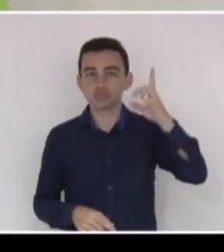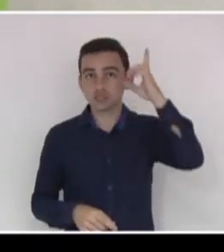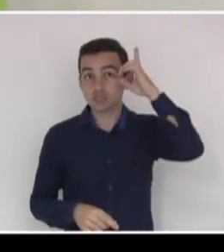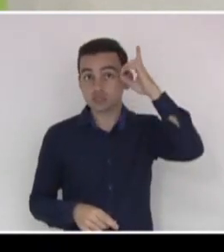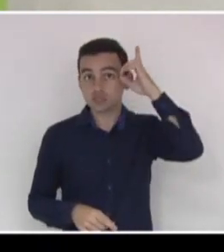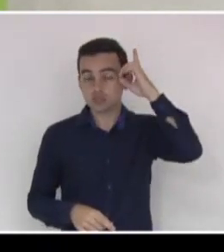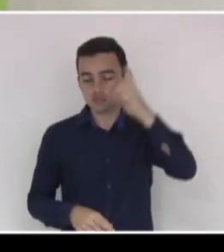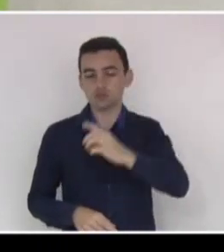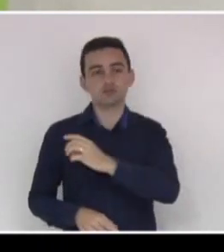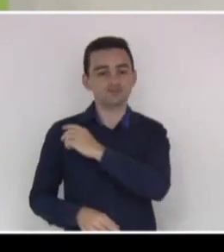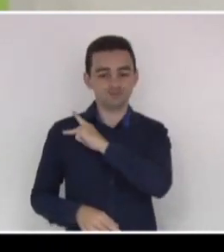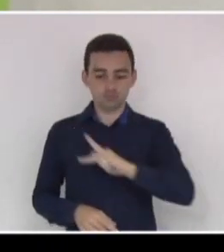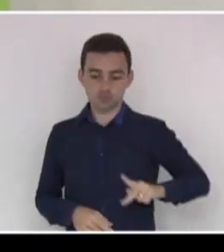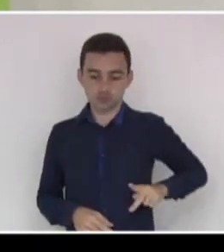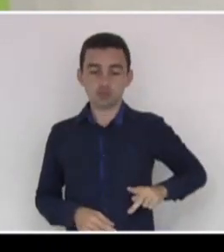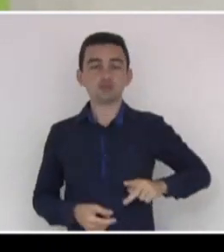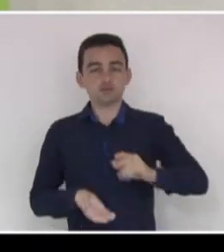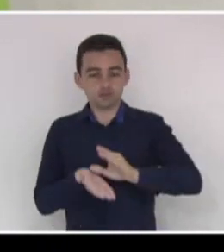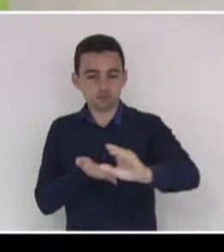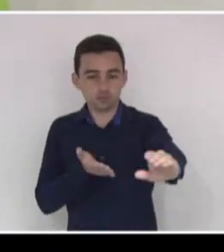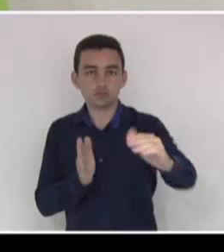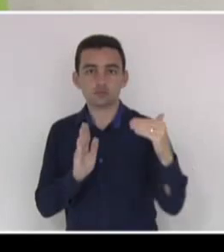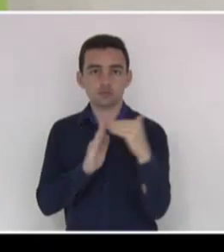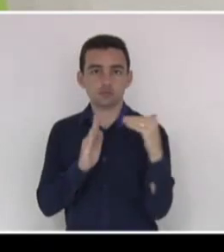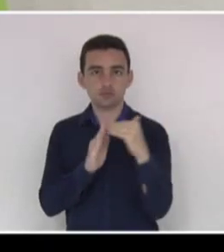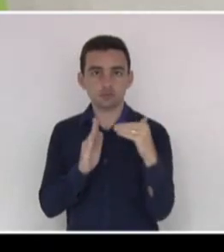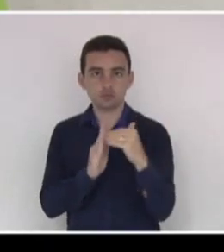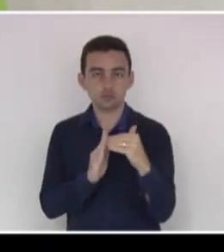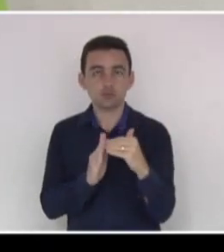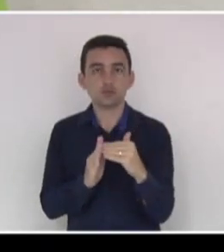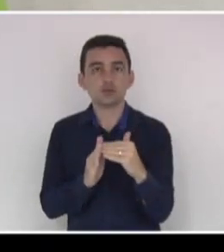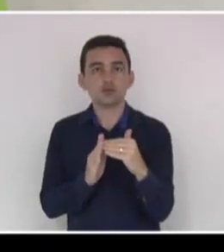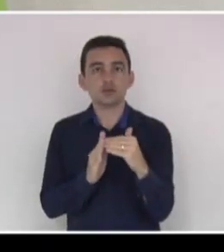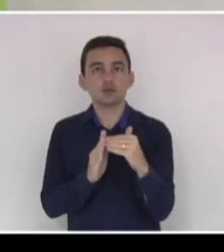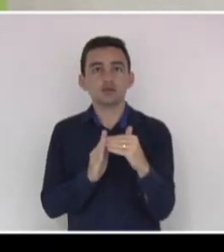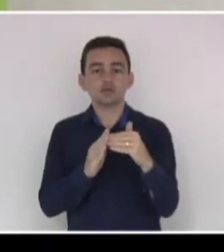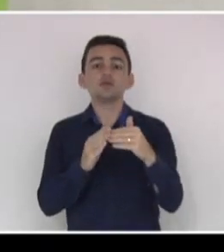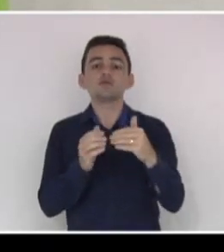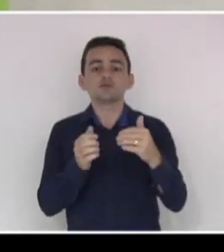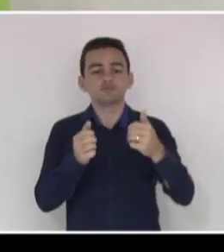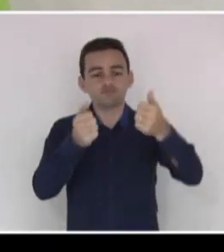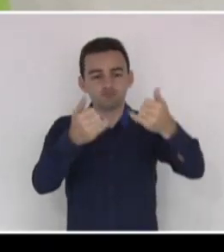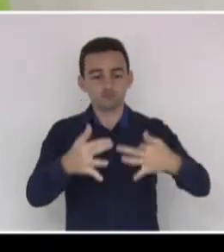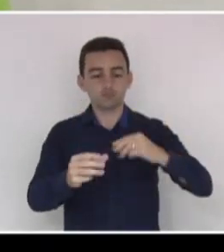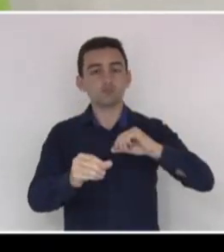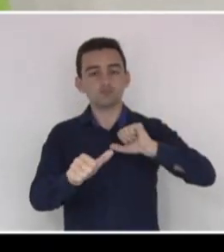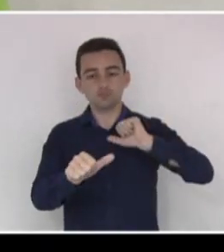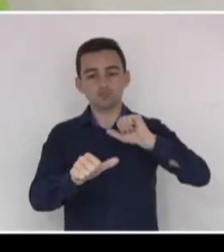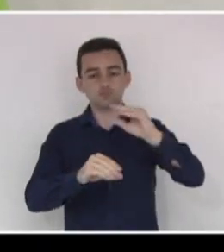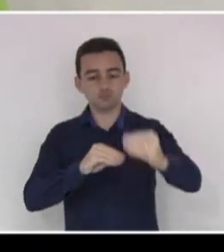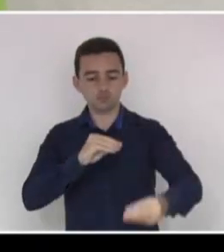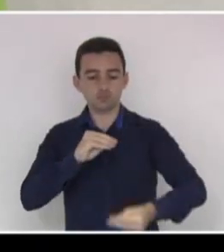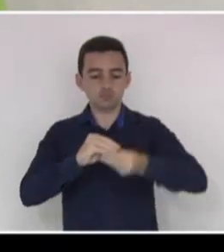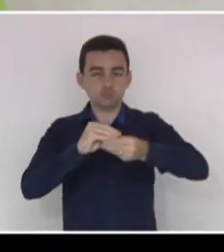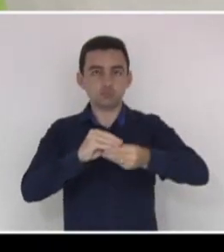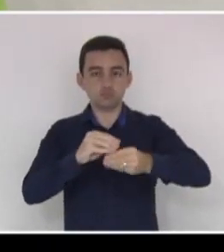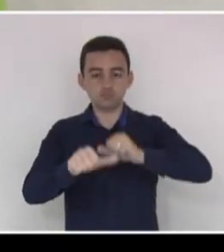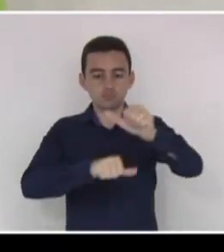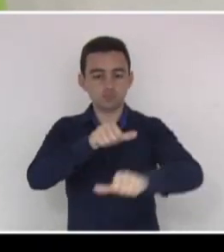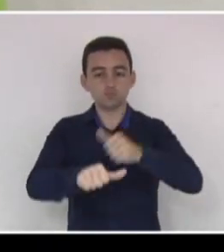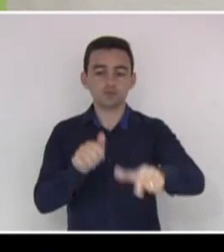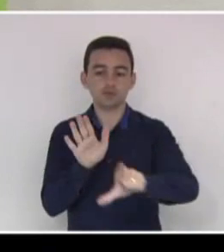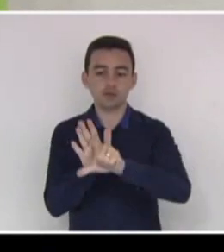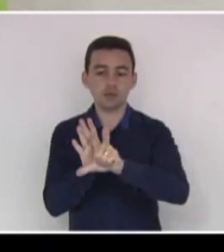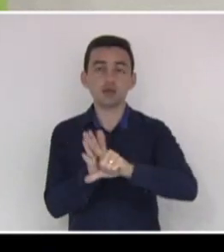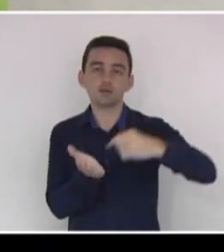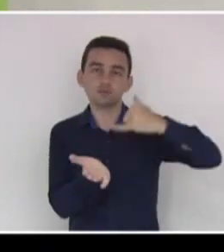Congresso Nacional um projeto de lei complementar que alterava várias leis na área